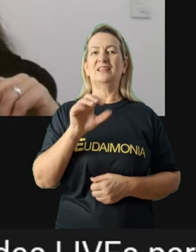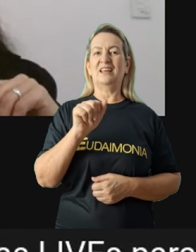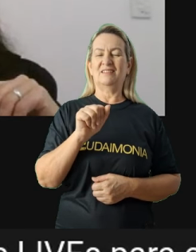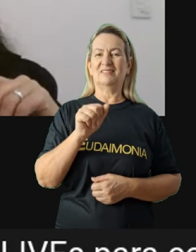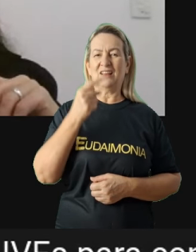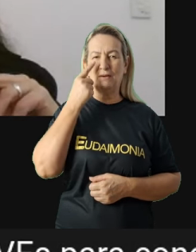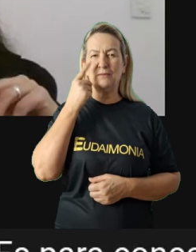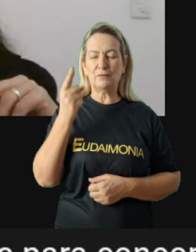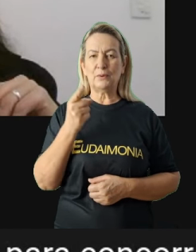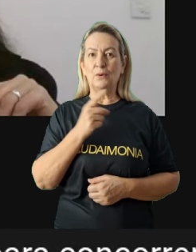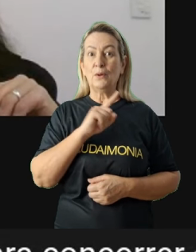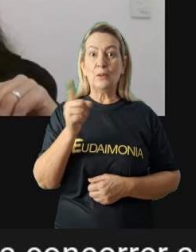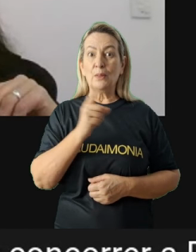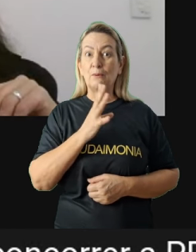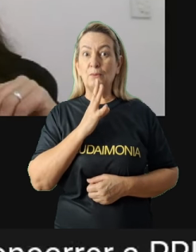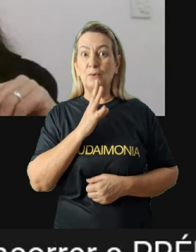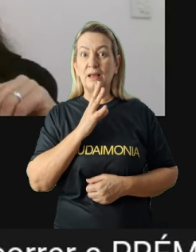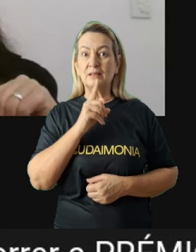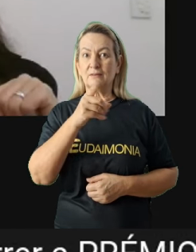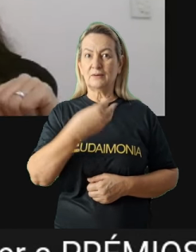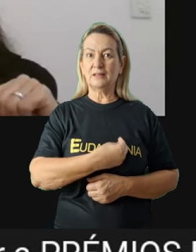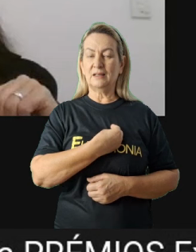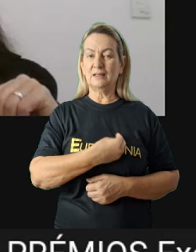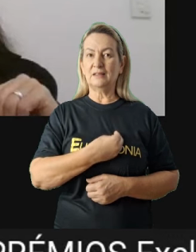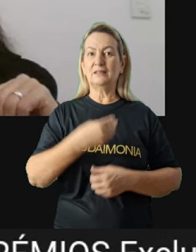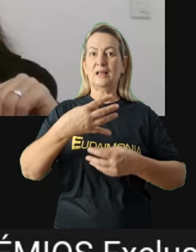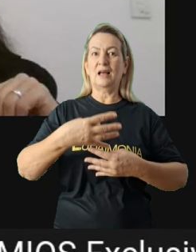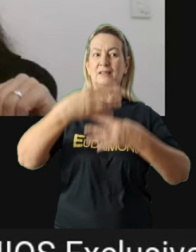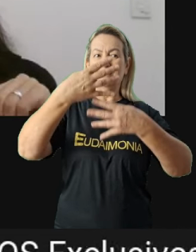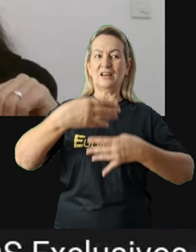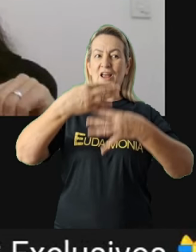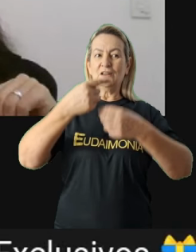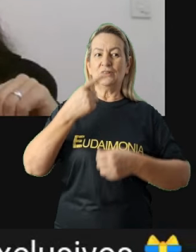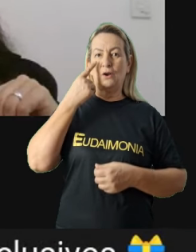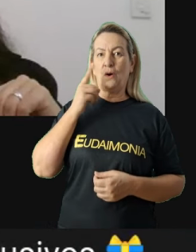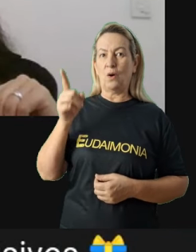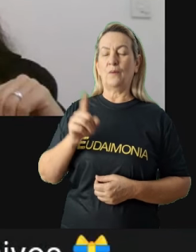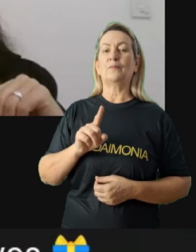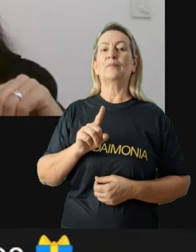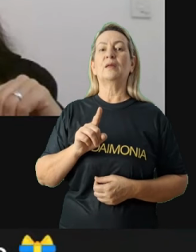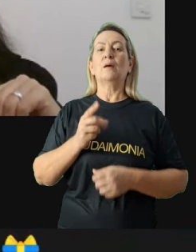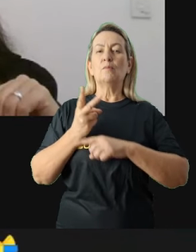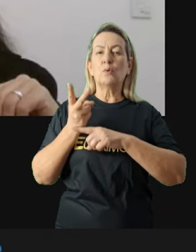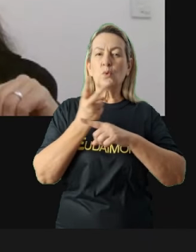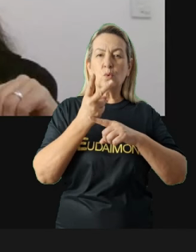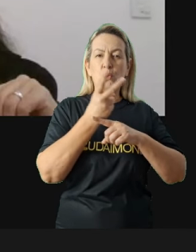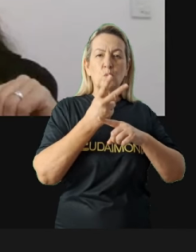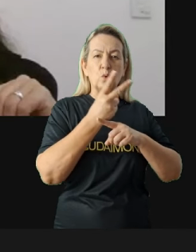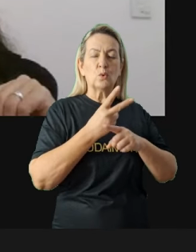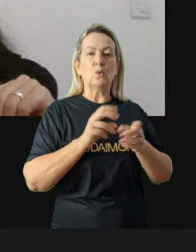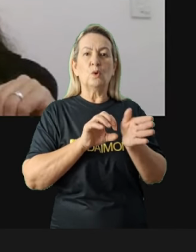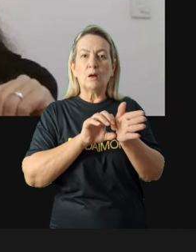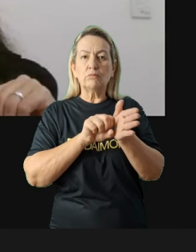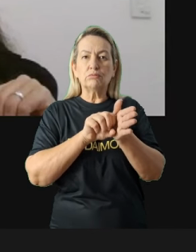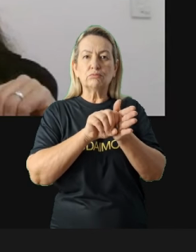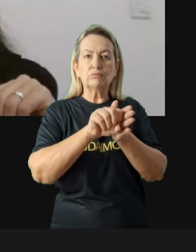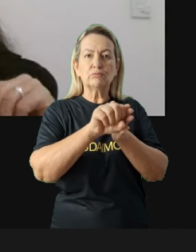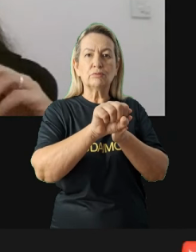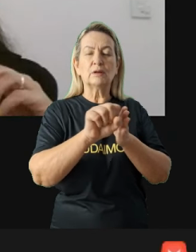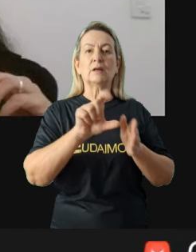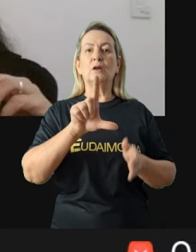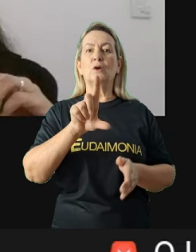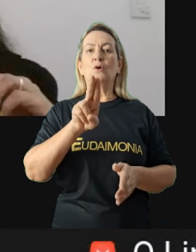a Luzia, que é Luz IA, né? Para quem não conhece, pessoal que está no chat aí, ó, Luzia, tá? Você vai